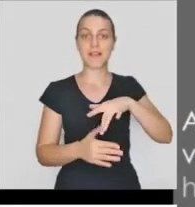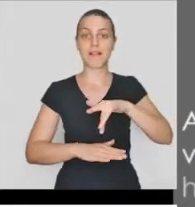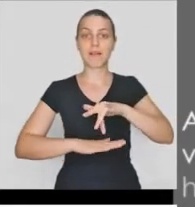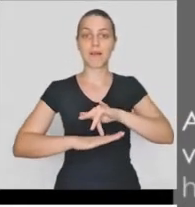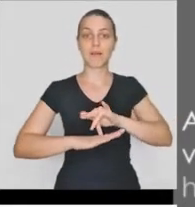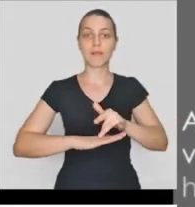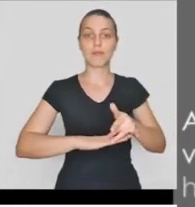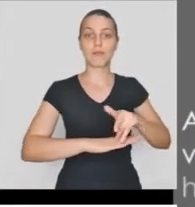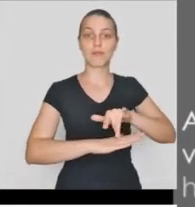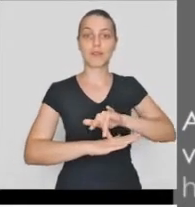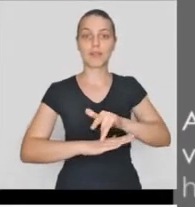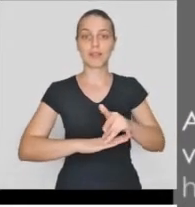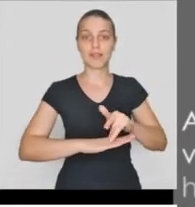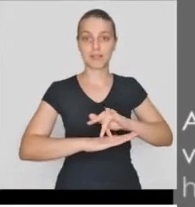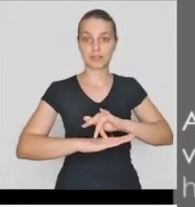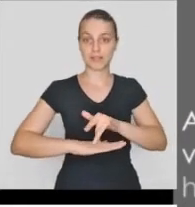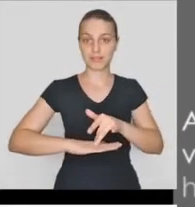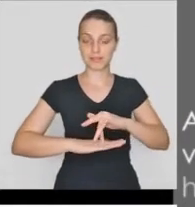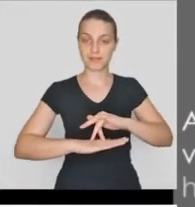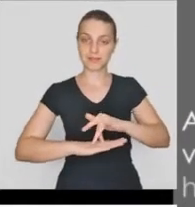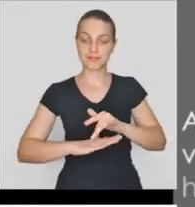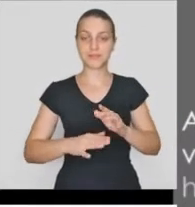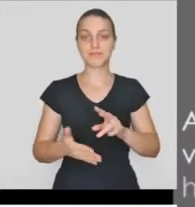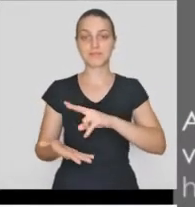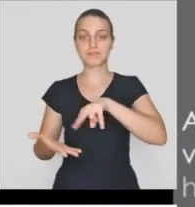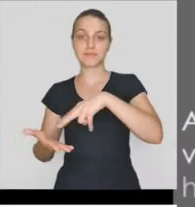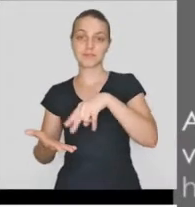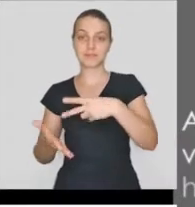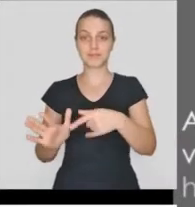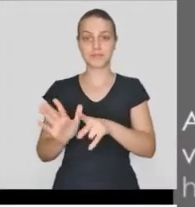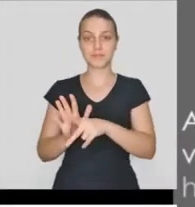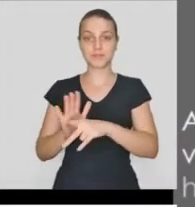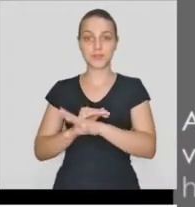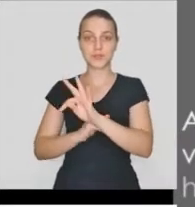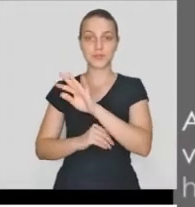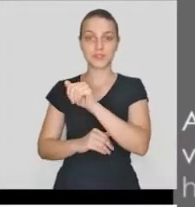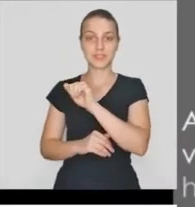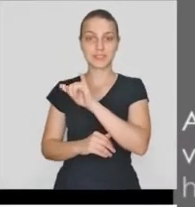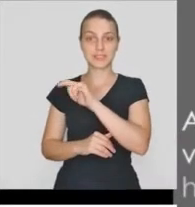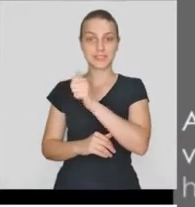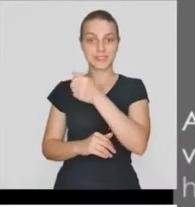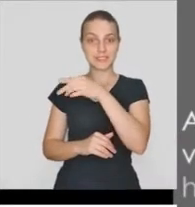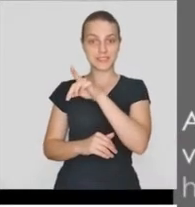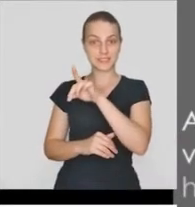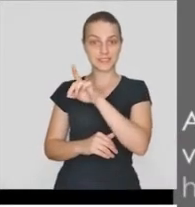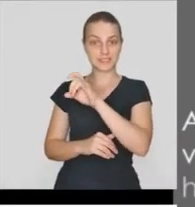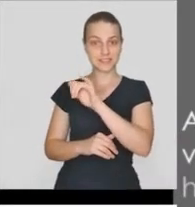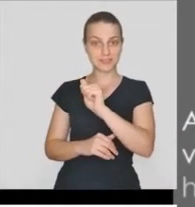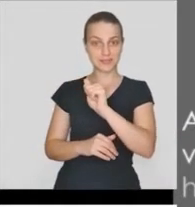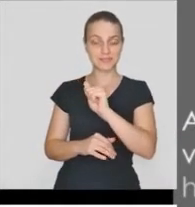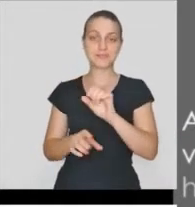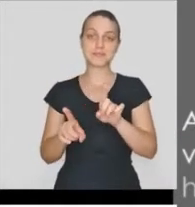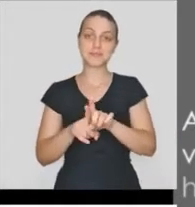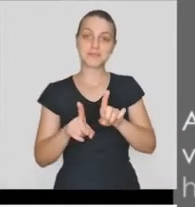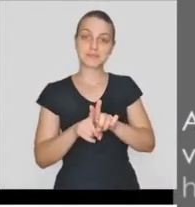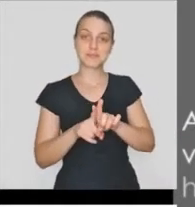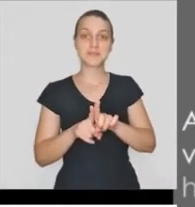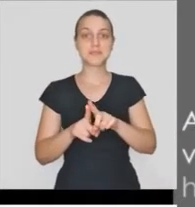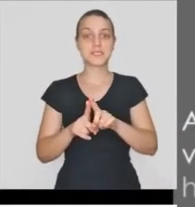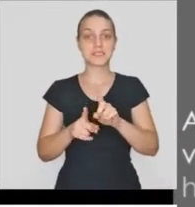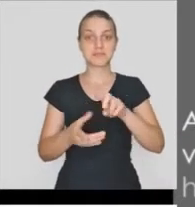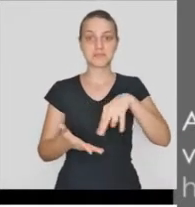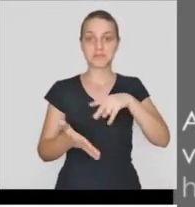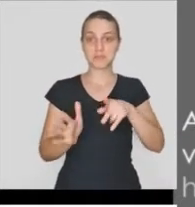dança exótica, típica da Tailândia, uma dança moderna, da nossa grande coreógrafa Deborah